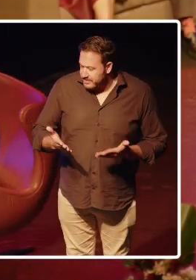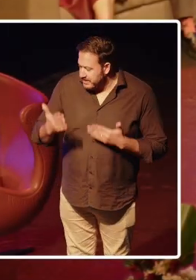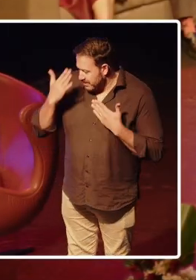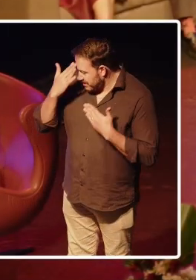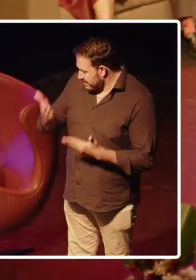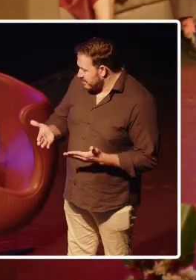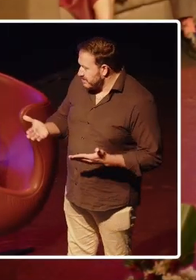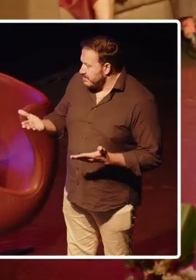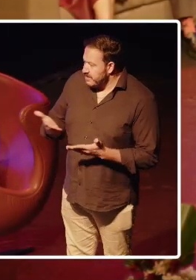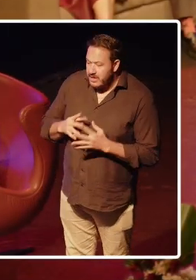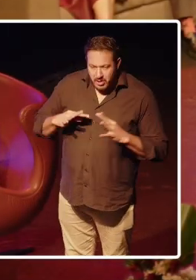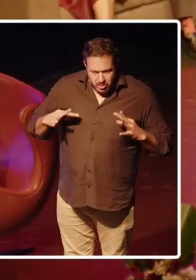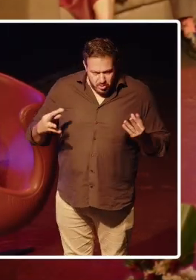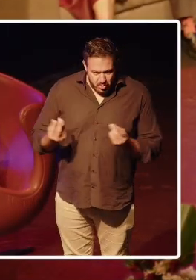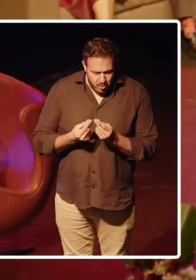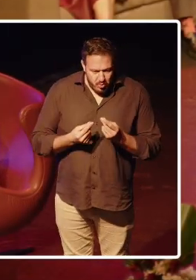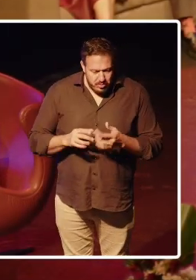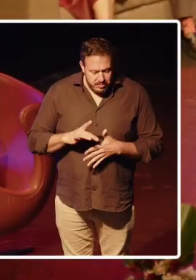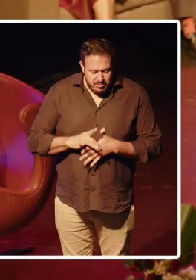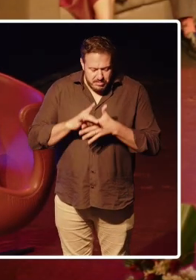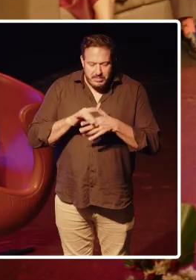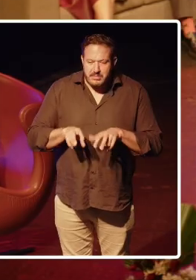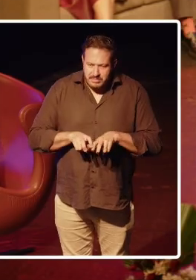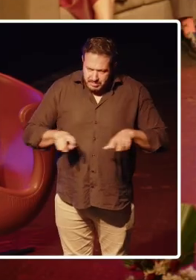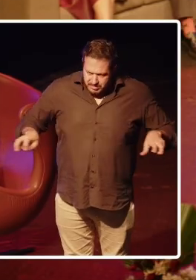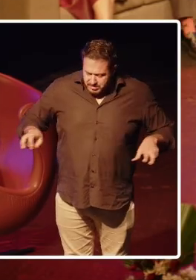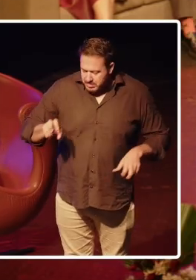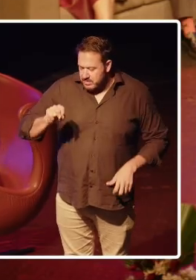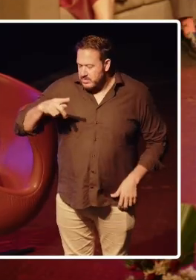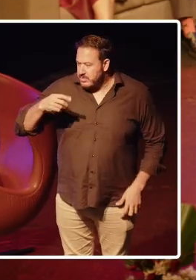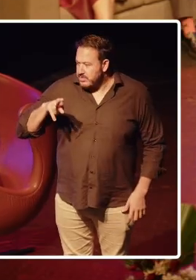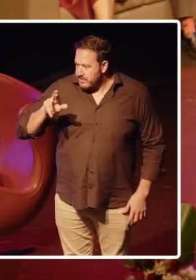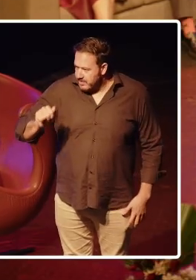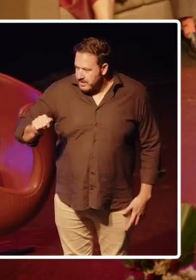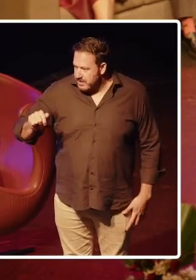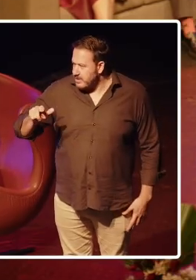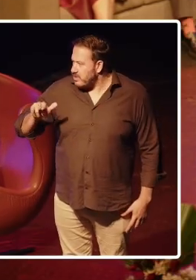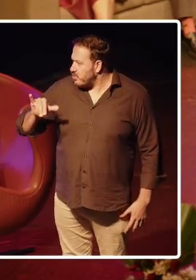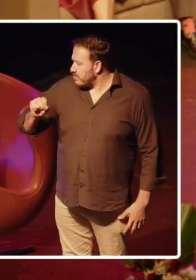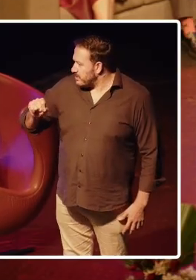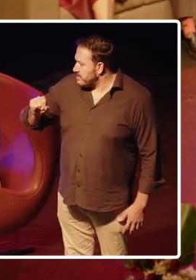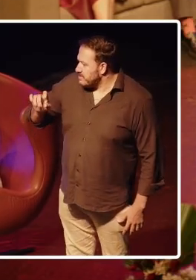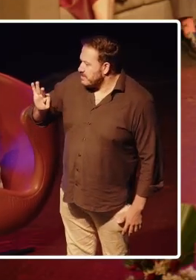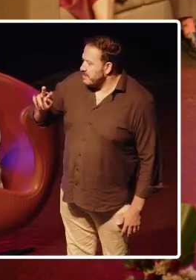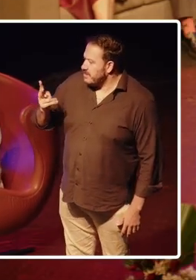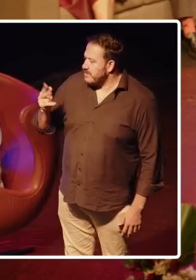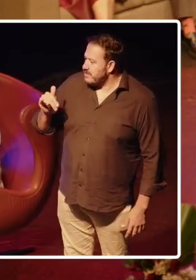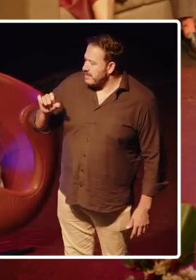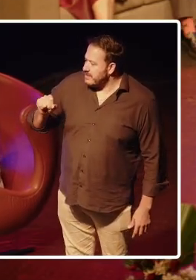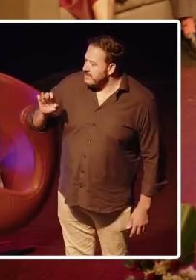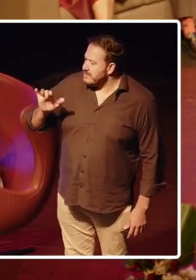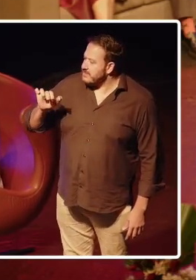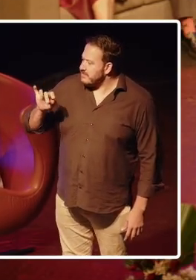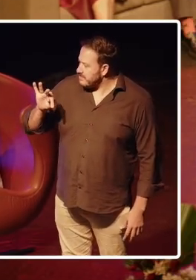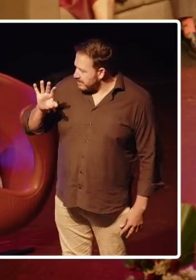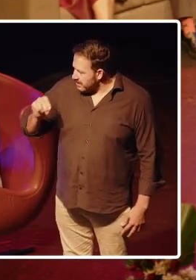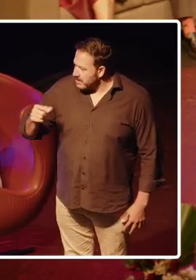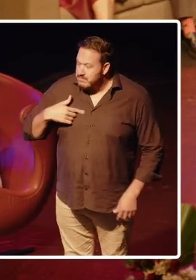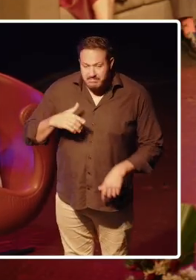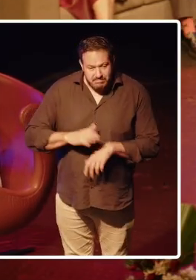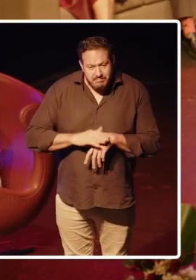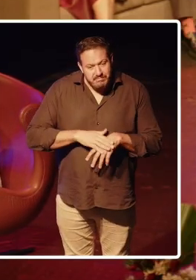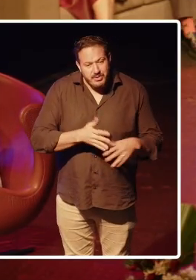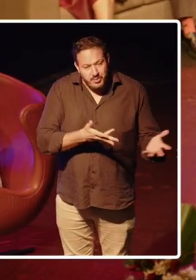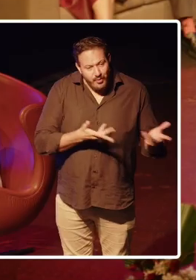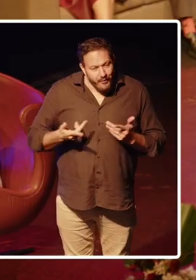agradecendo a toda a direção do Supera, Luiz Moraes, Bárbara Perpétuo, Thaís Bento, pelo convite de estar